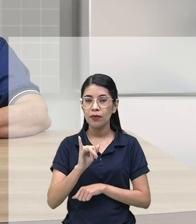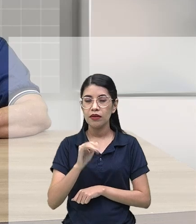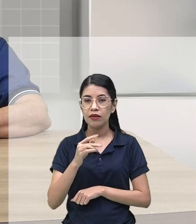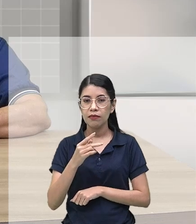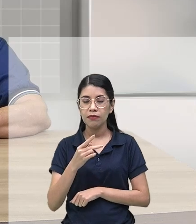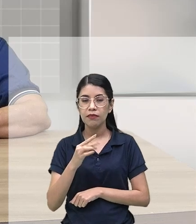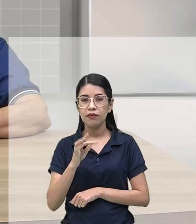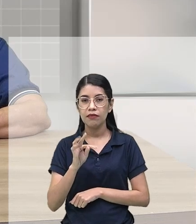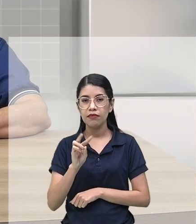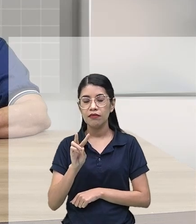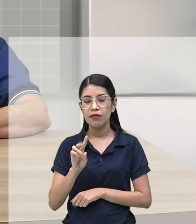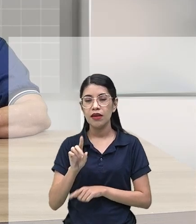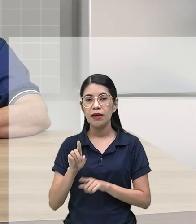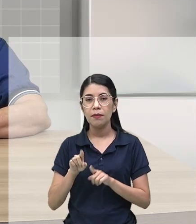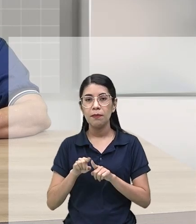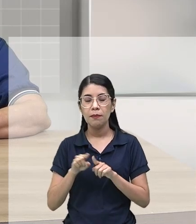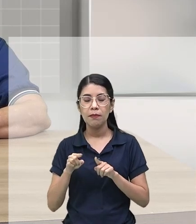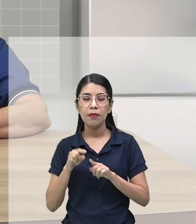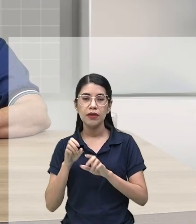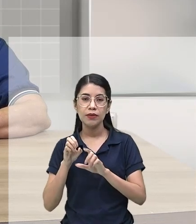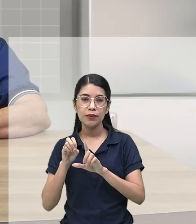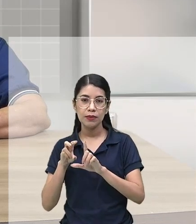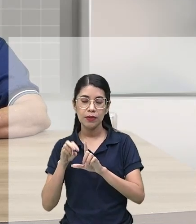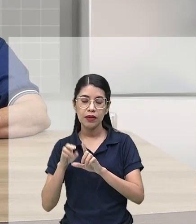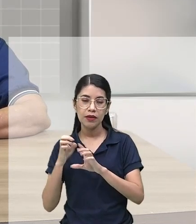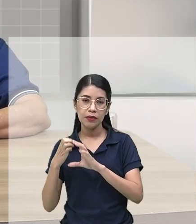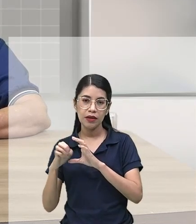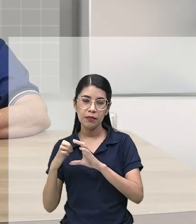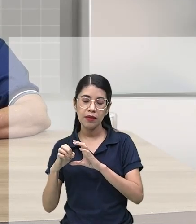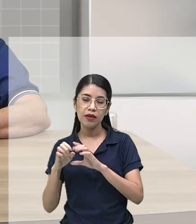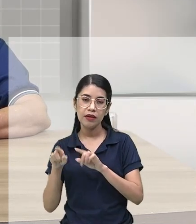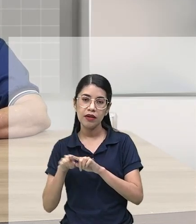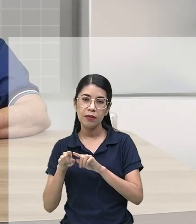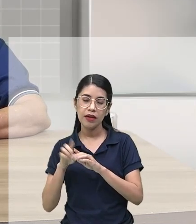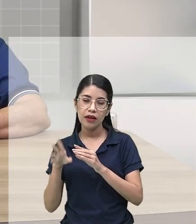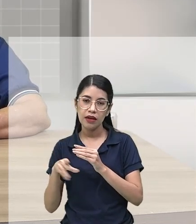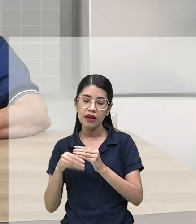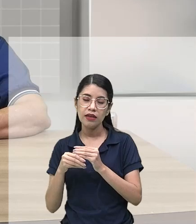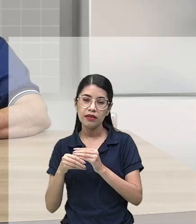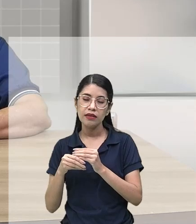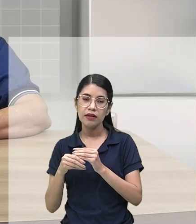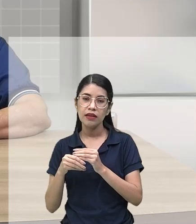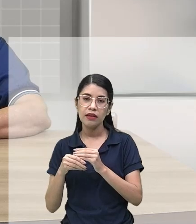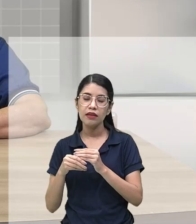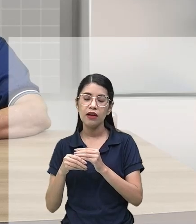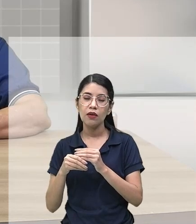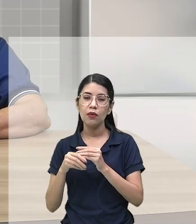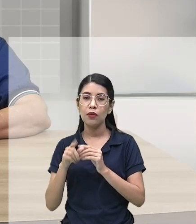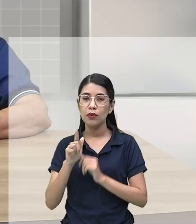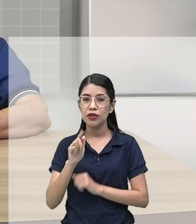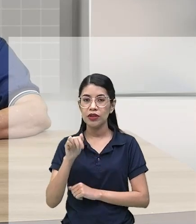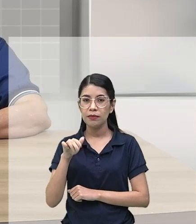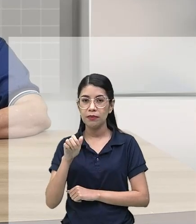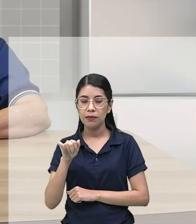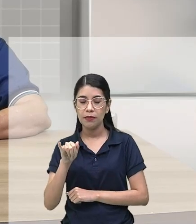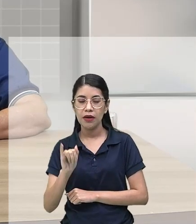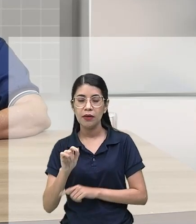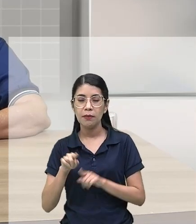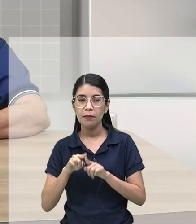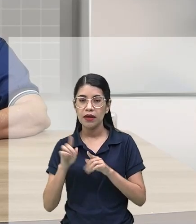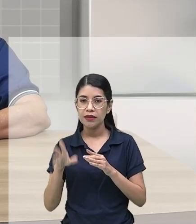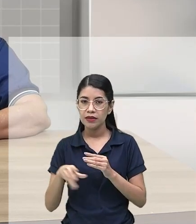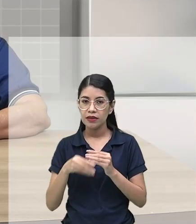o login do e-mail só muda porque entra o provedor, né, da internet. Isso. E o que a gente quer reforçar